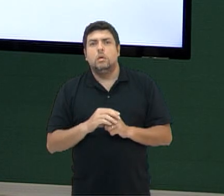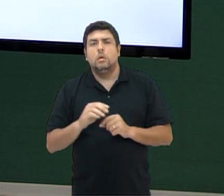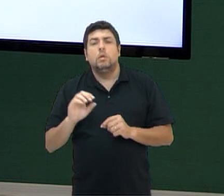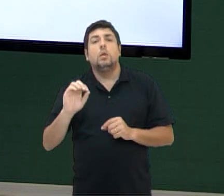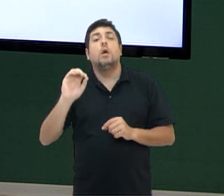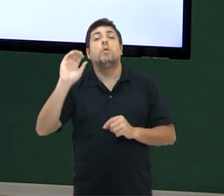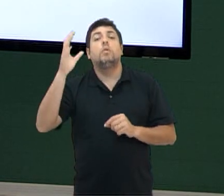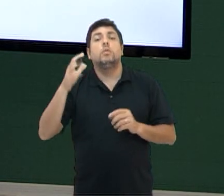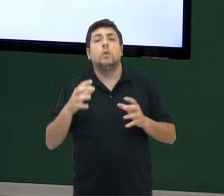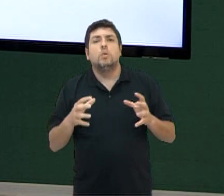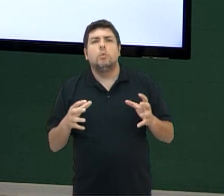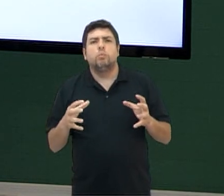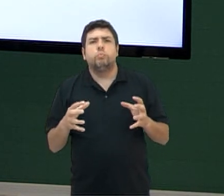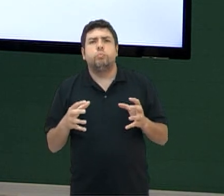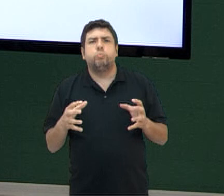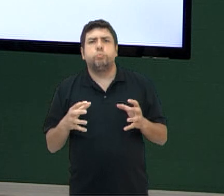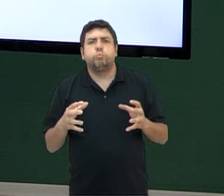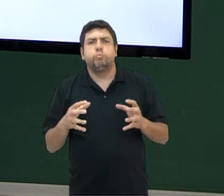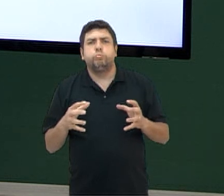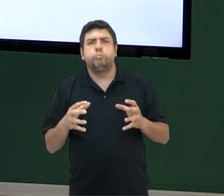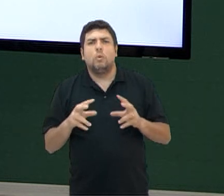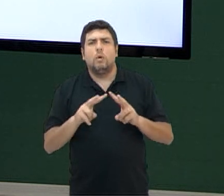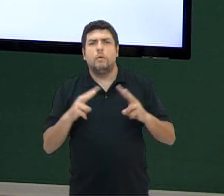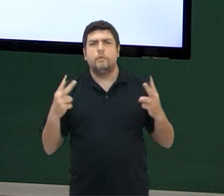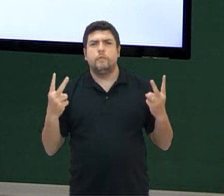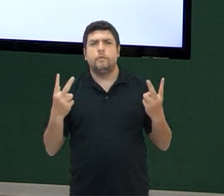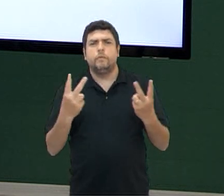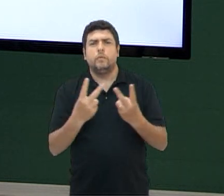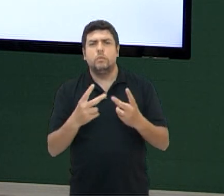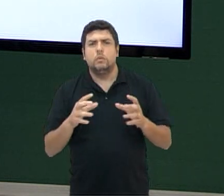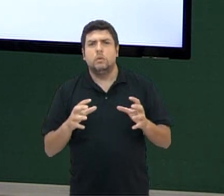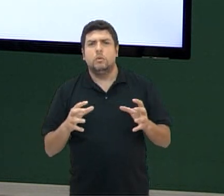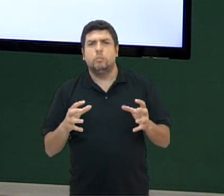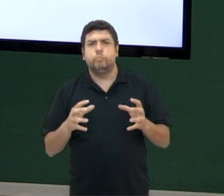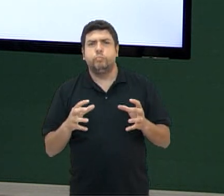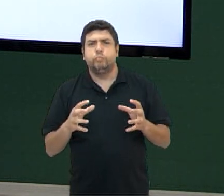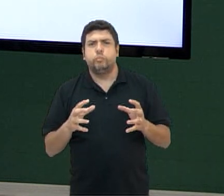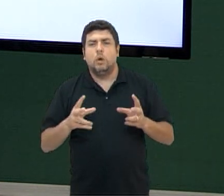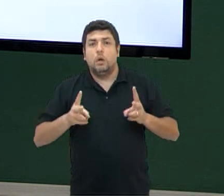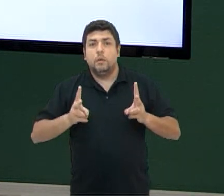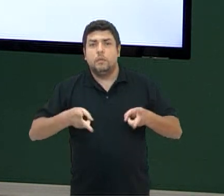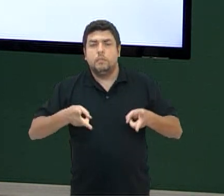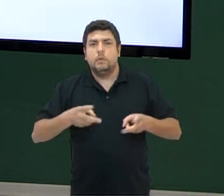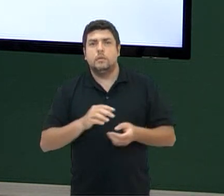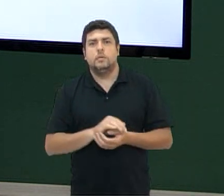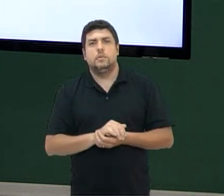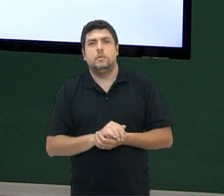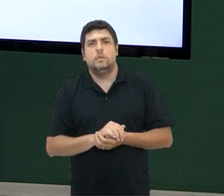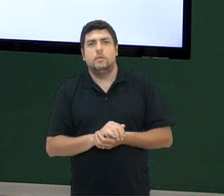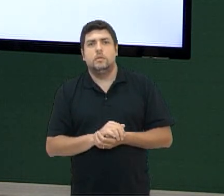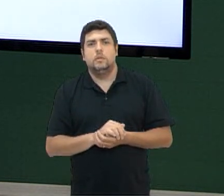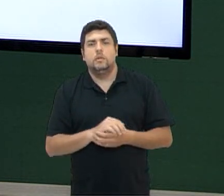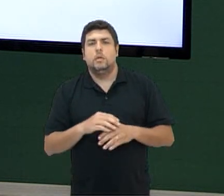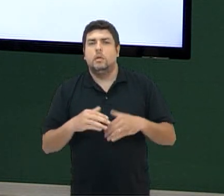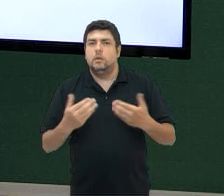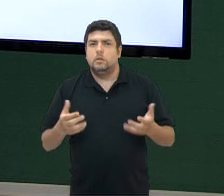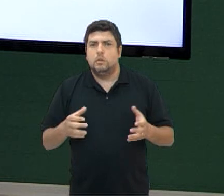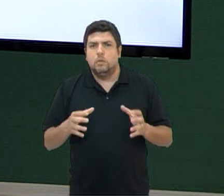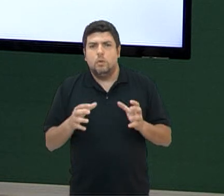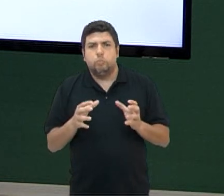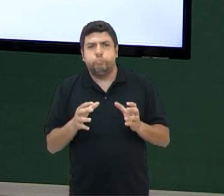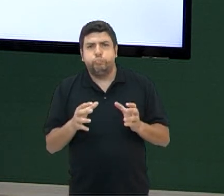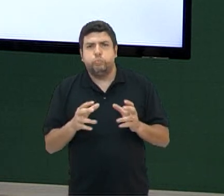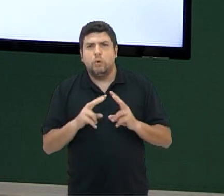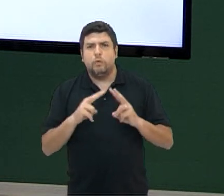meu volume? Ele não está se alterando. Mais uma vez, temos uma situação de volume constante, onde chamamos